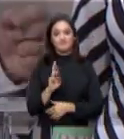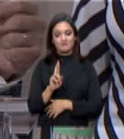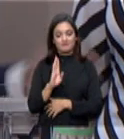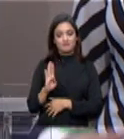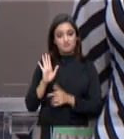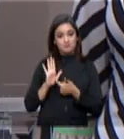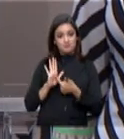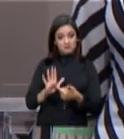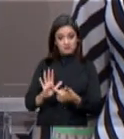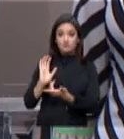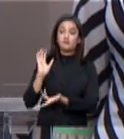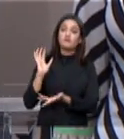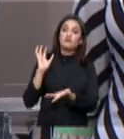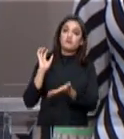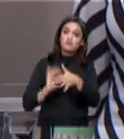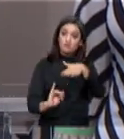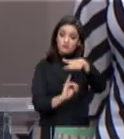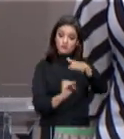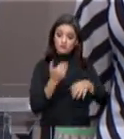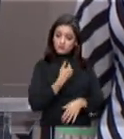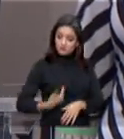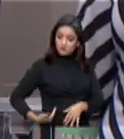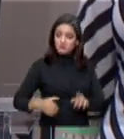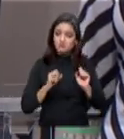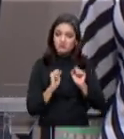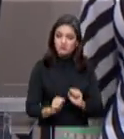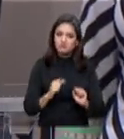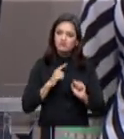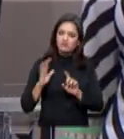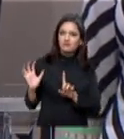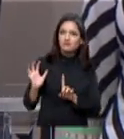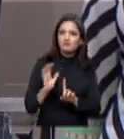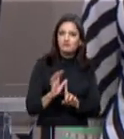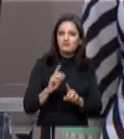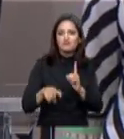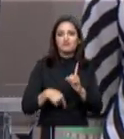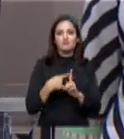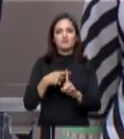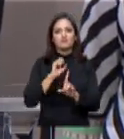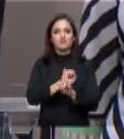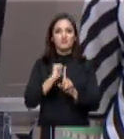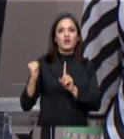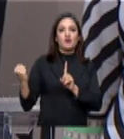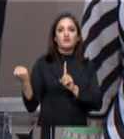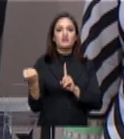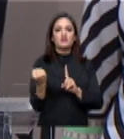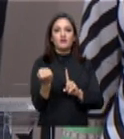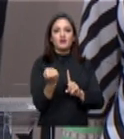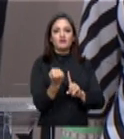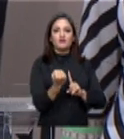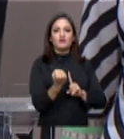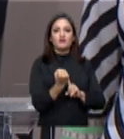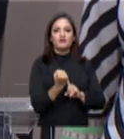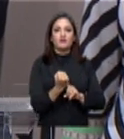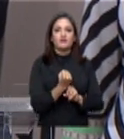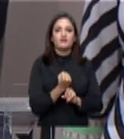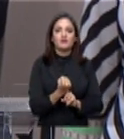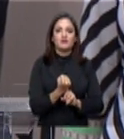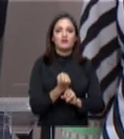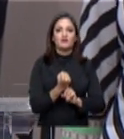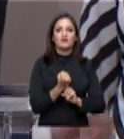instituição pública pode ter um impacto significativo na sociedade, atuar transformando realidade, gerando